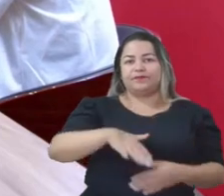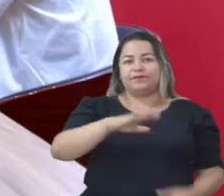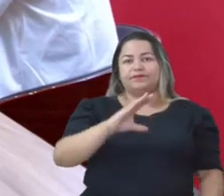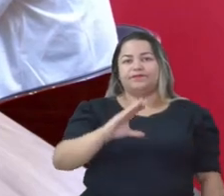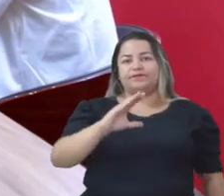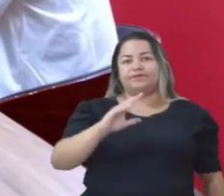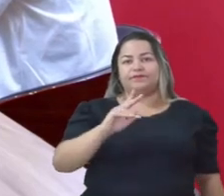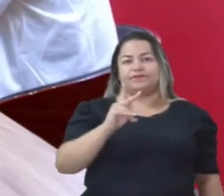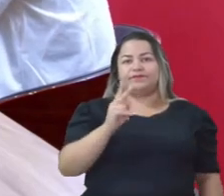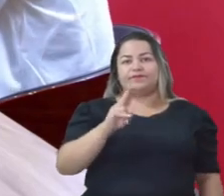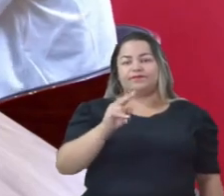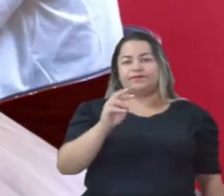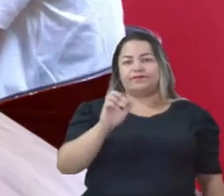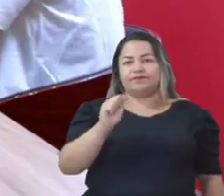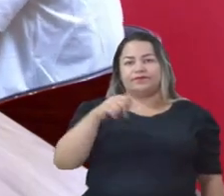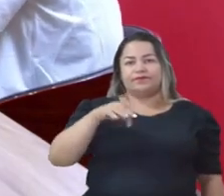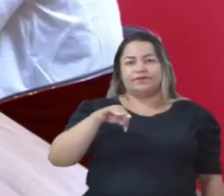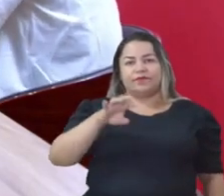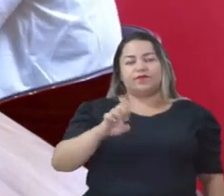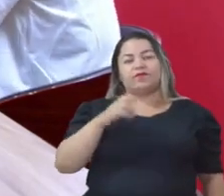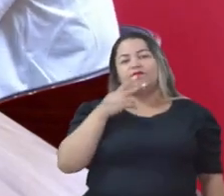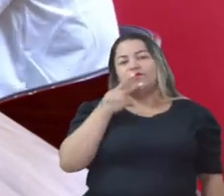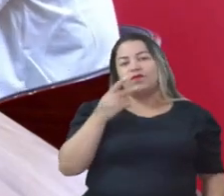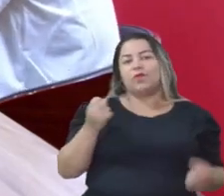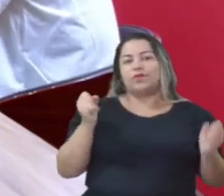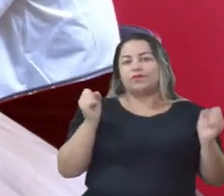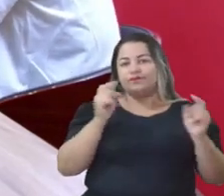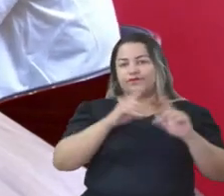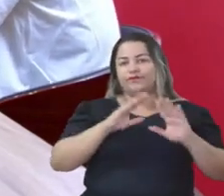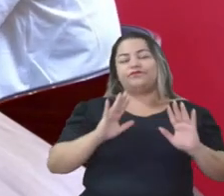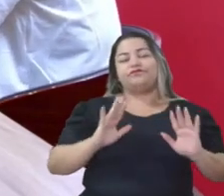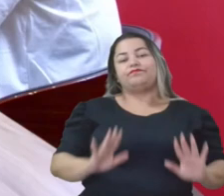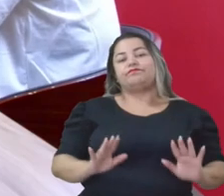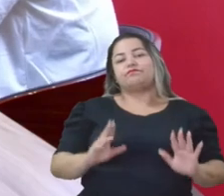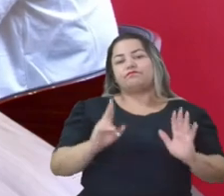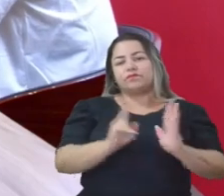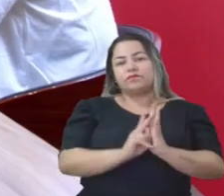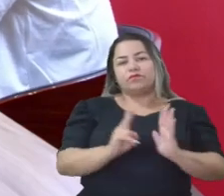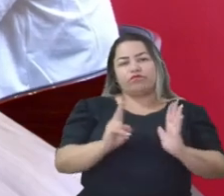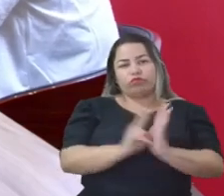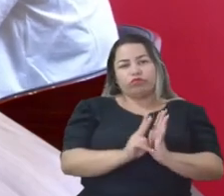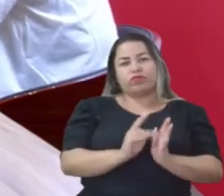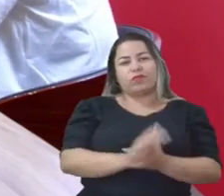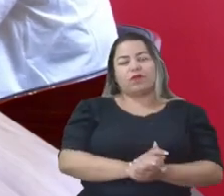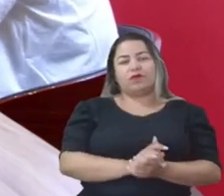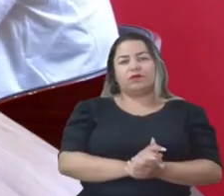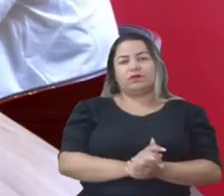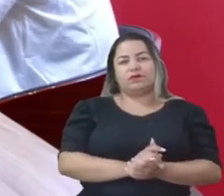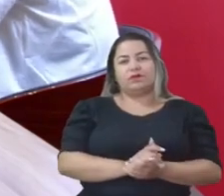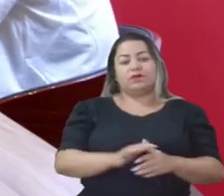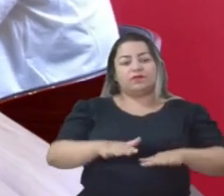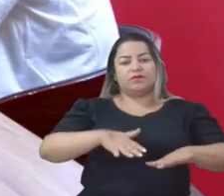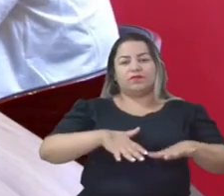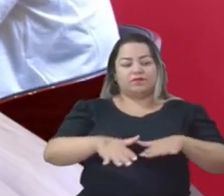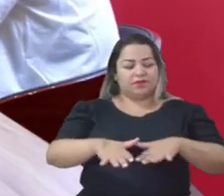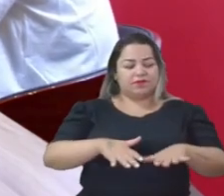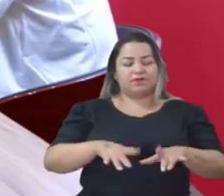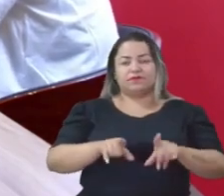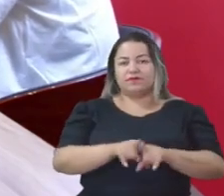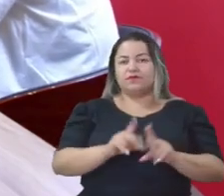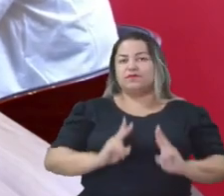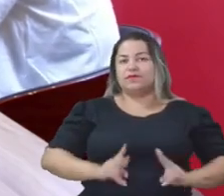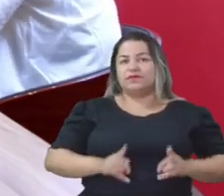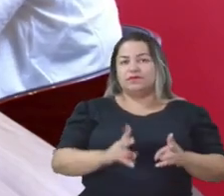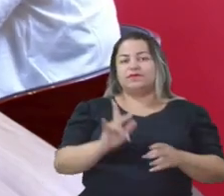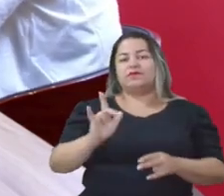chavante. É um pouco mais complexo, assim, digamos, porque indígenas, por conta de estar no movimento, a gente sempre está rodando